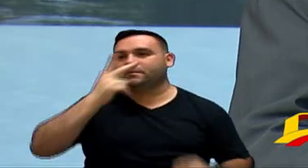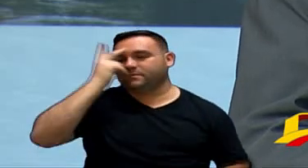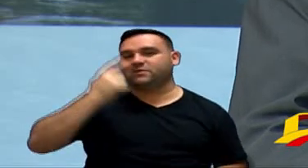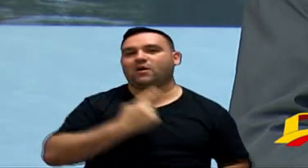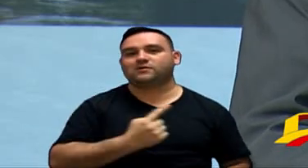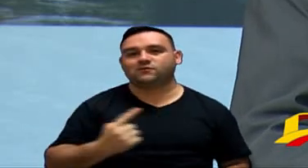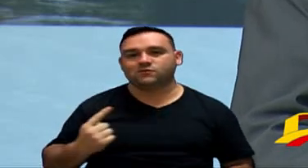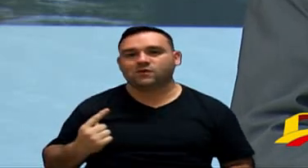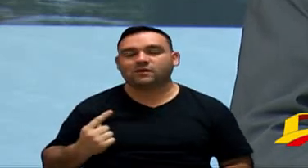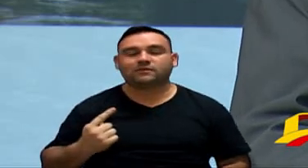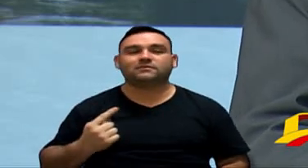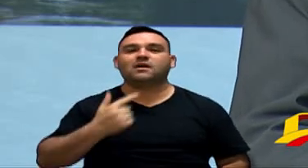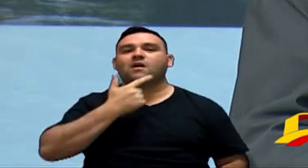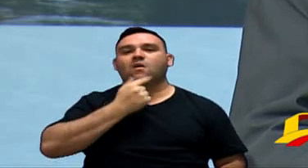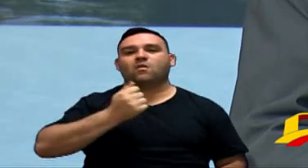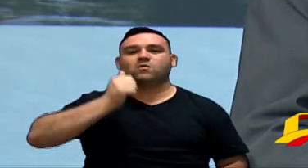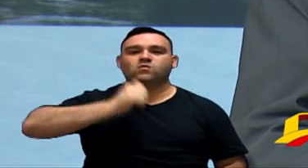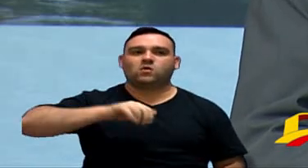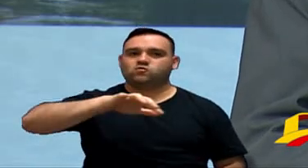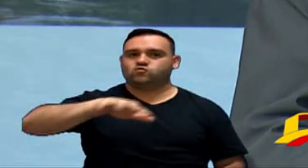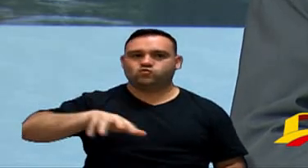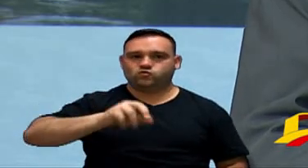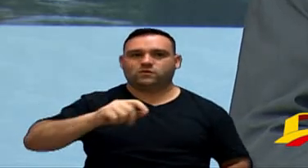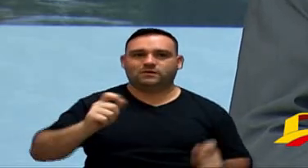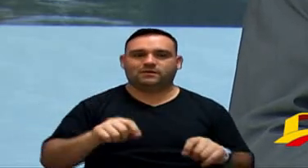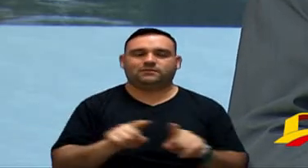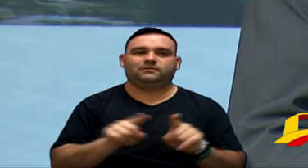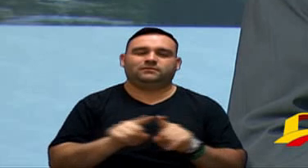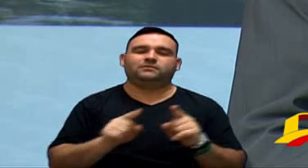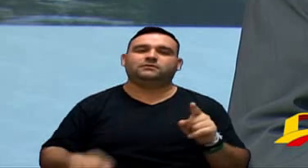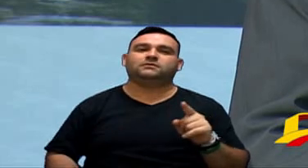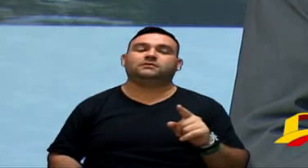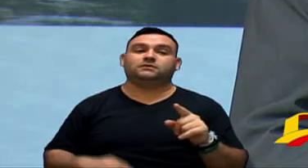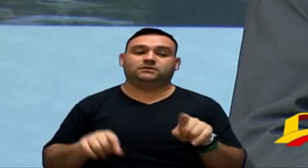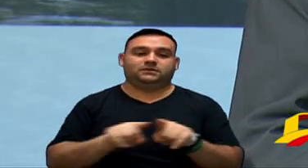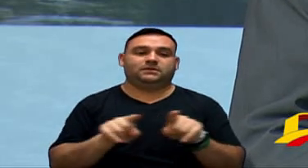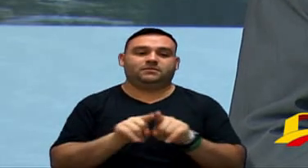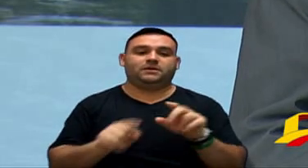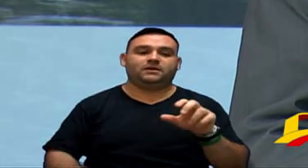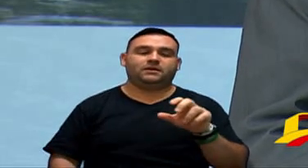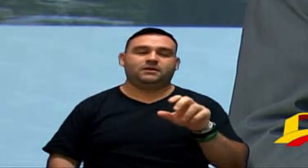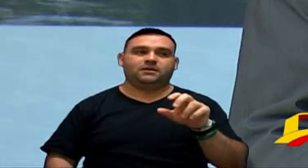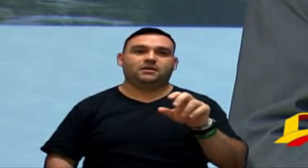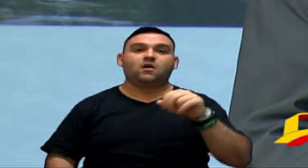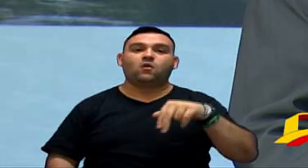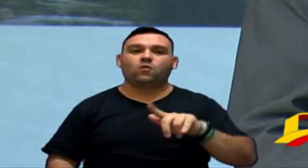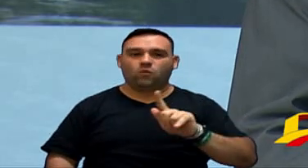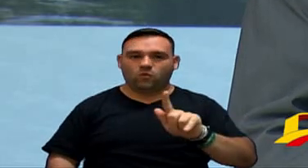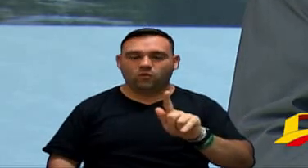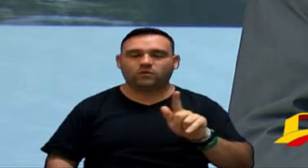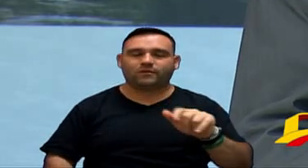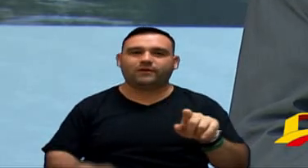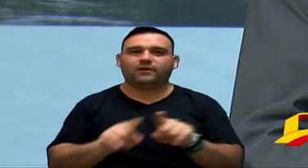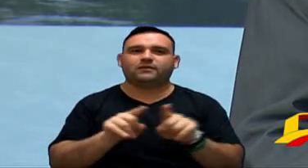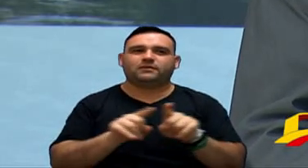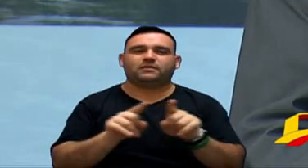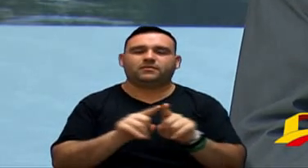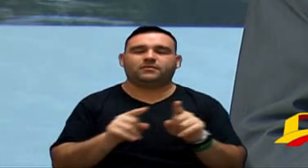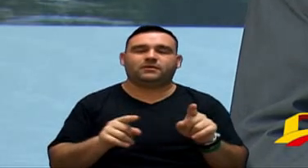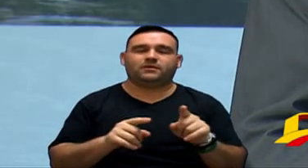cidadão do cidadãos e cidadãs é das organizações sociais ligadas